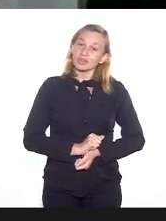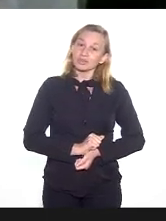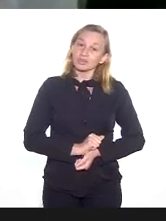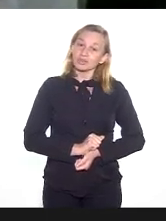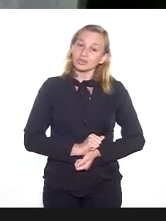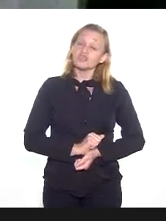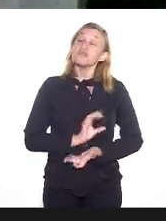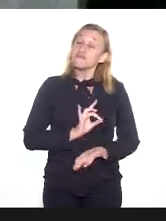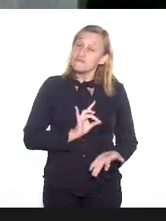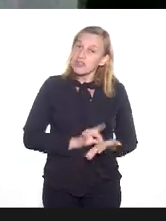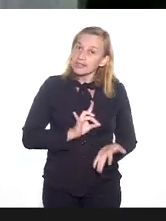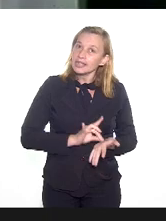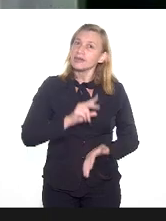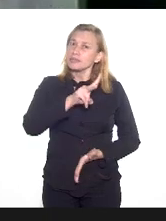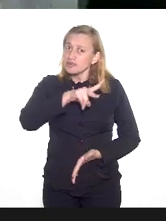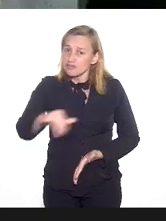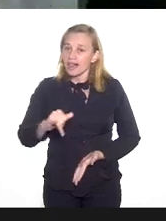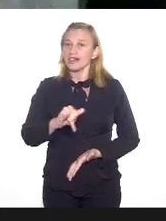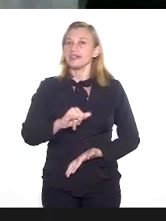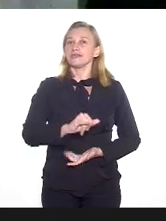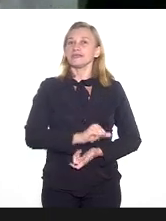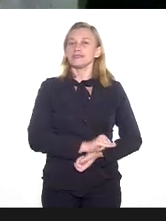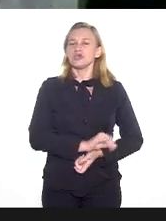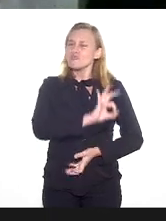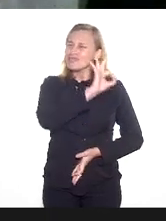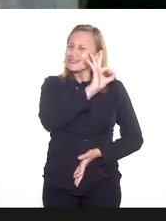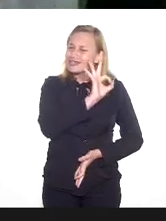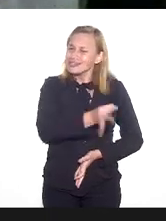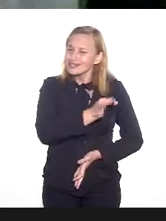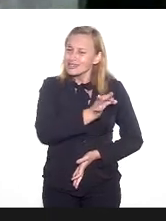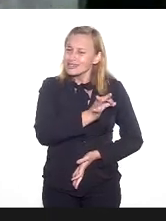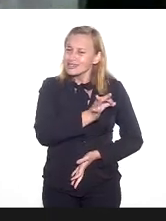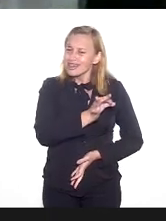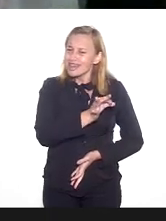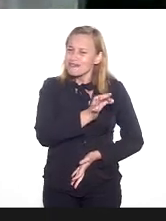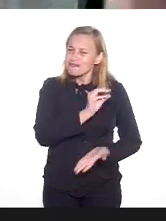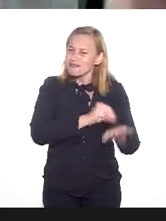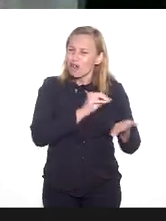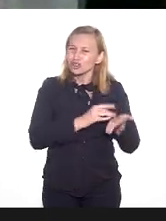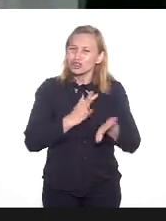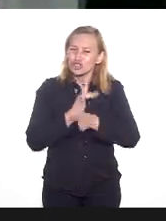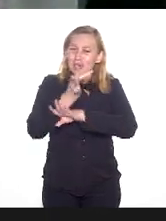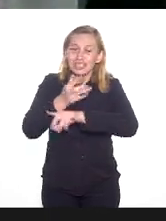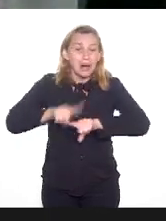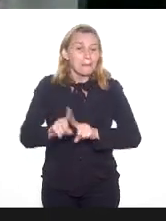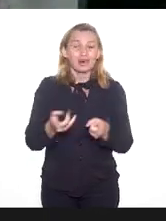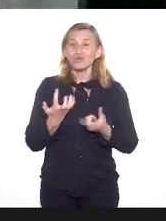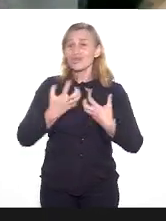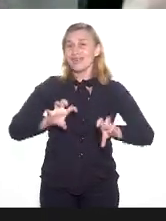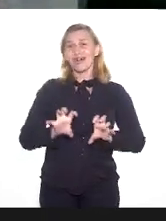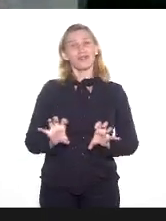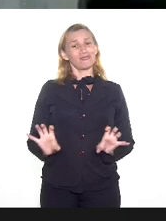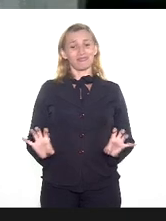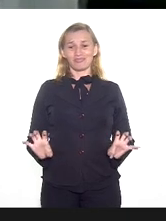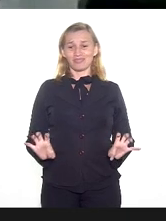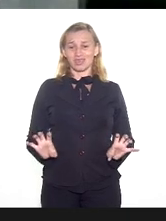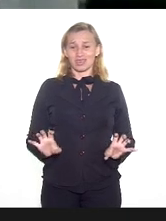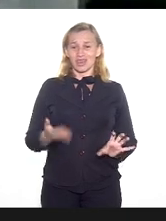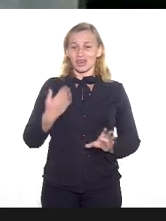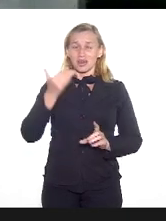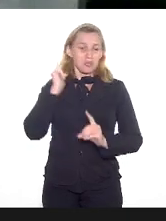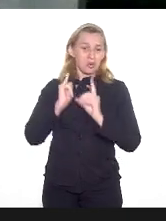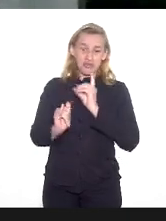vai realmente, às vezes, uma certa desesperança. Mas eu também não quero ser profeta